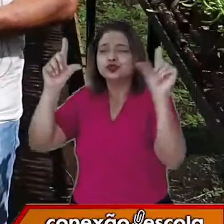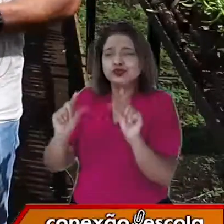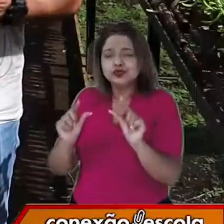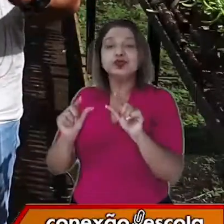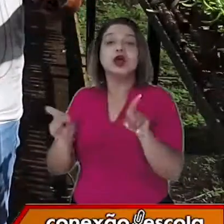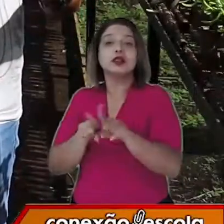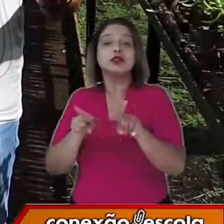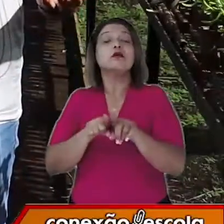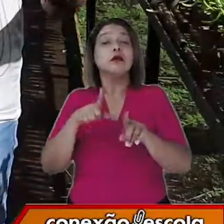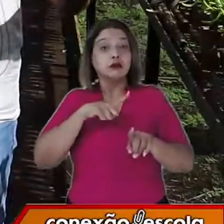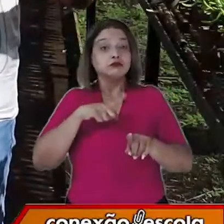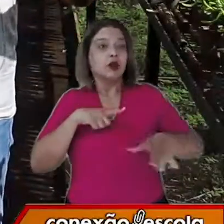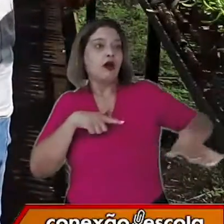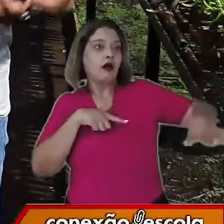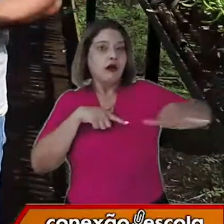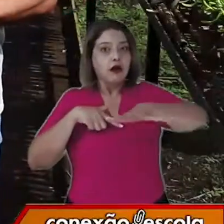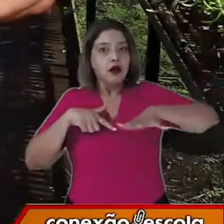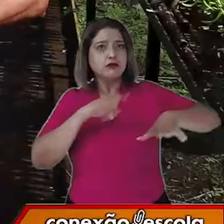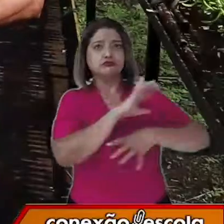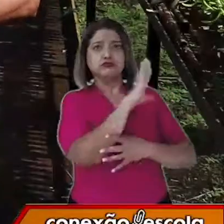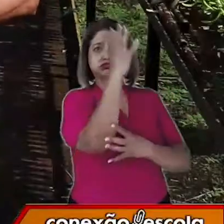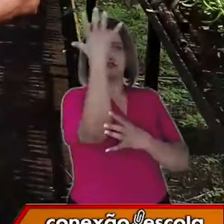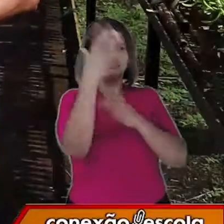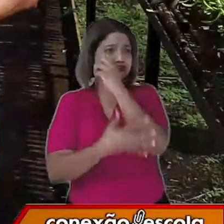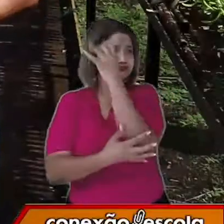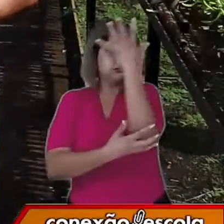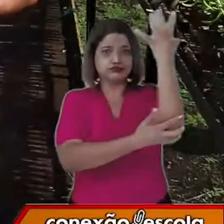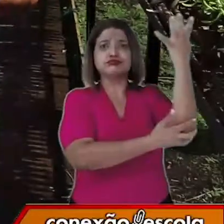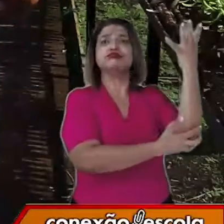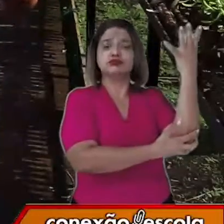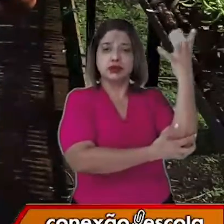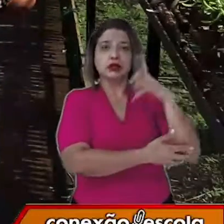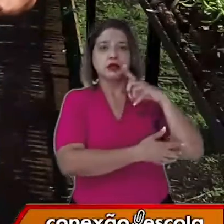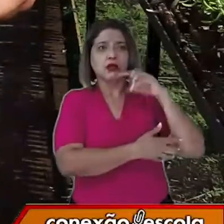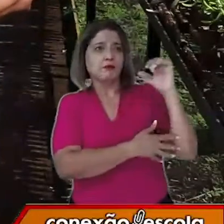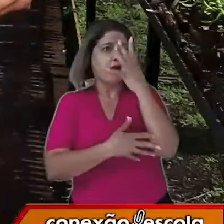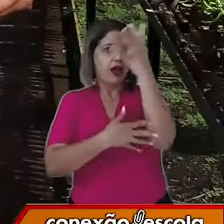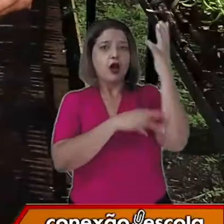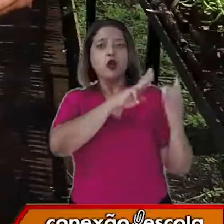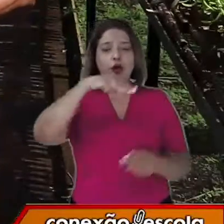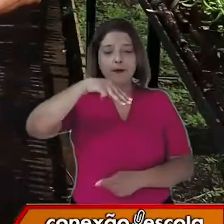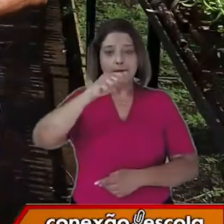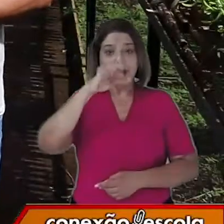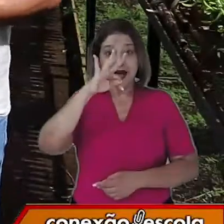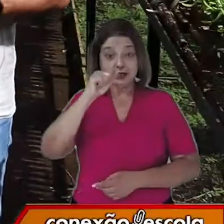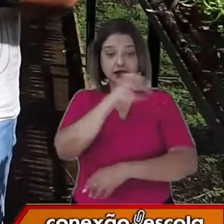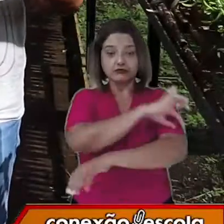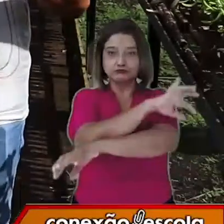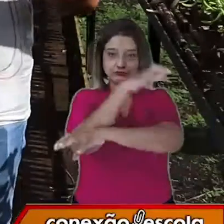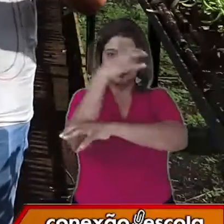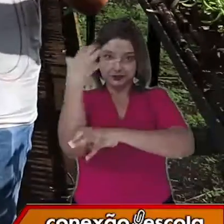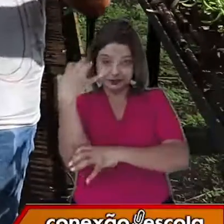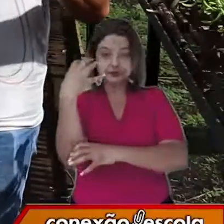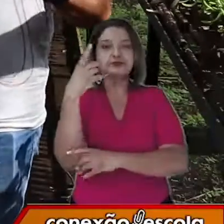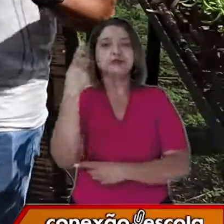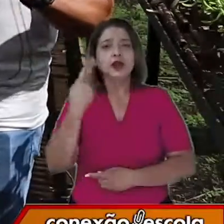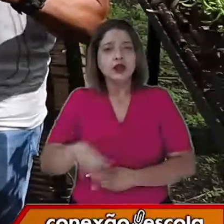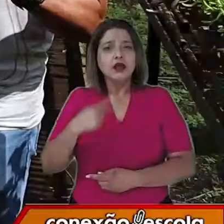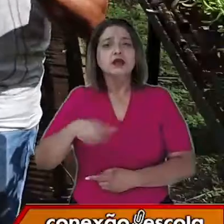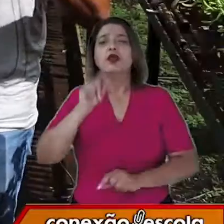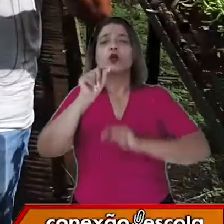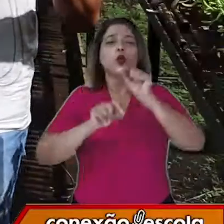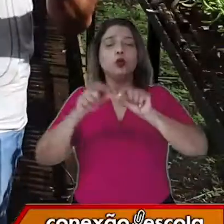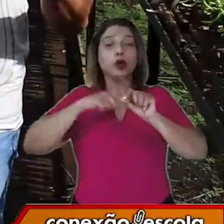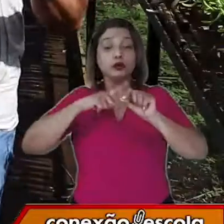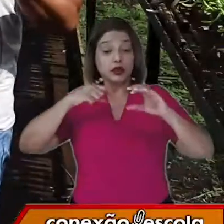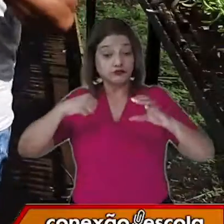pequenas, até ambientes com árvores de grande porte, as chamadas matas do Cerrado. Esse bioma, que está